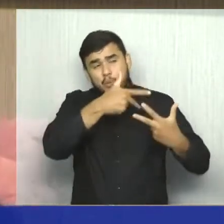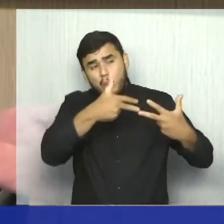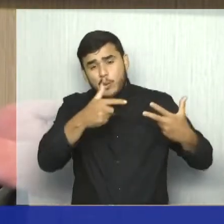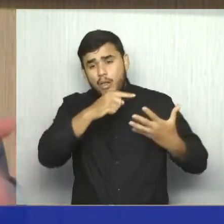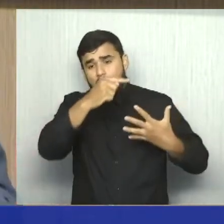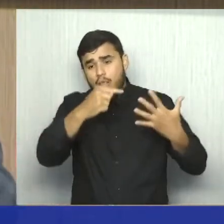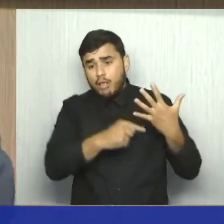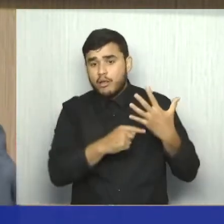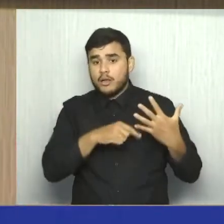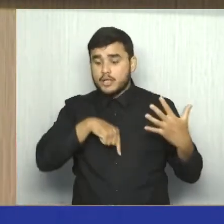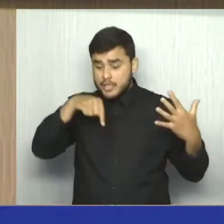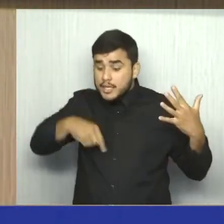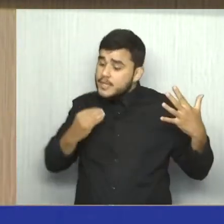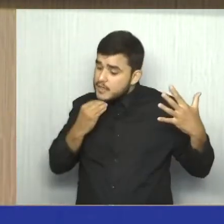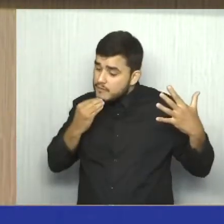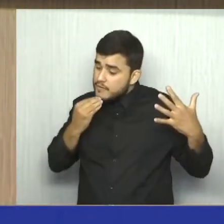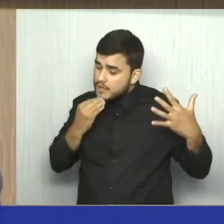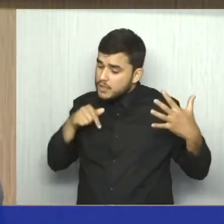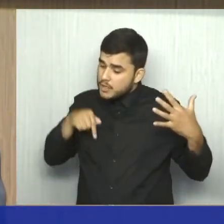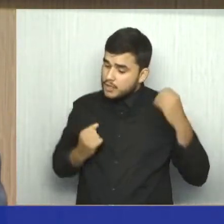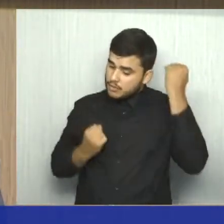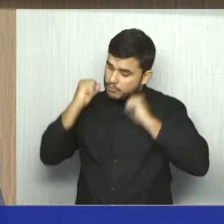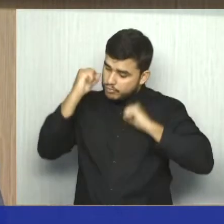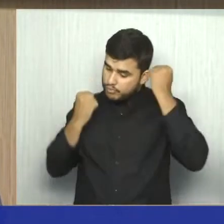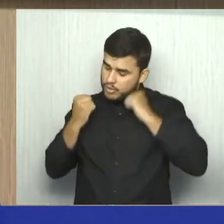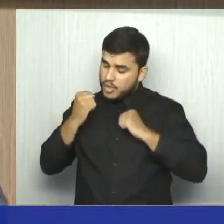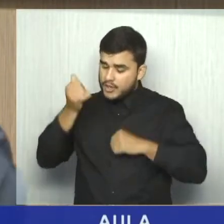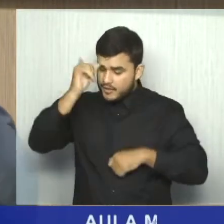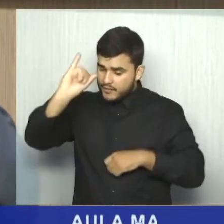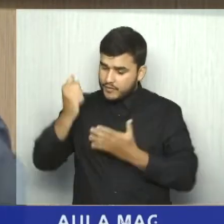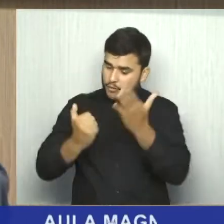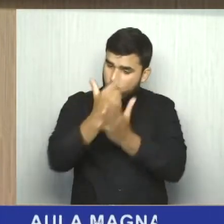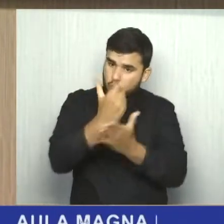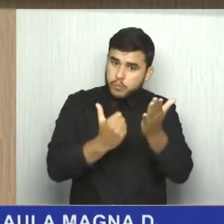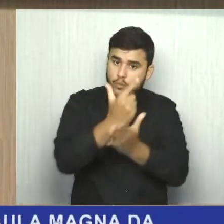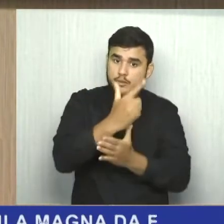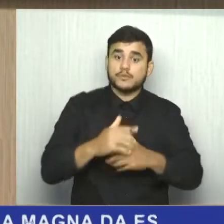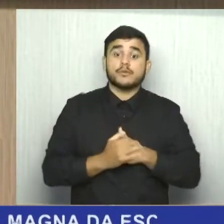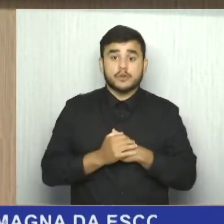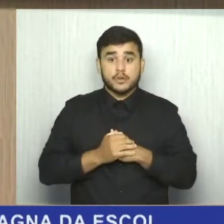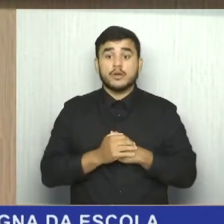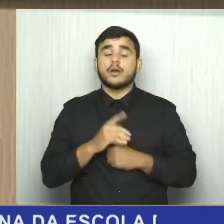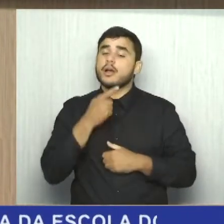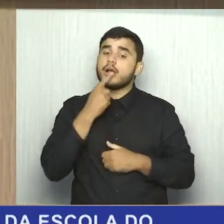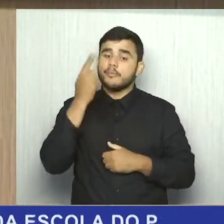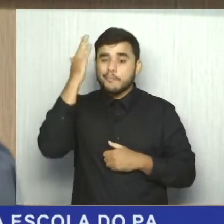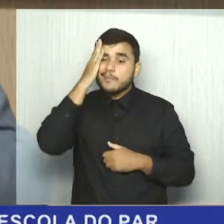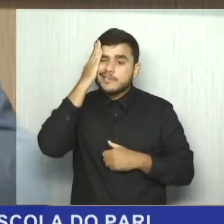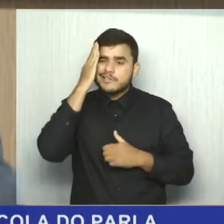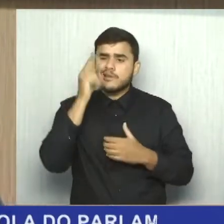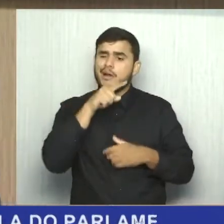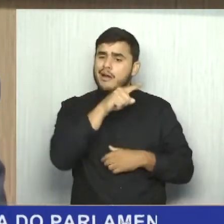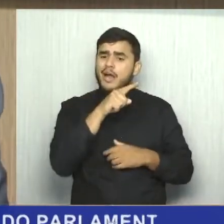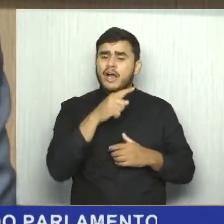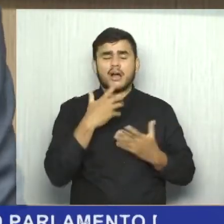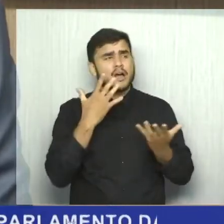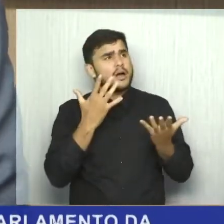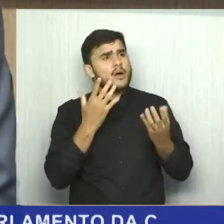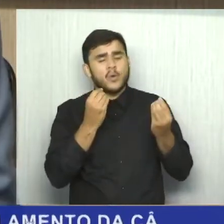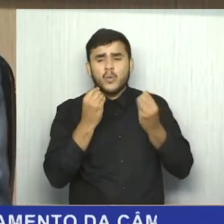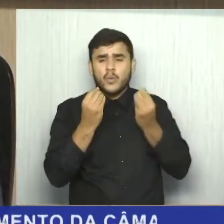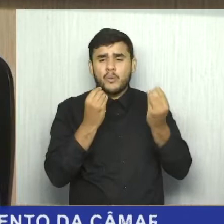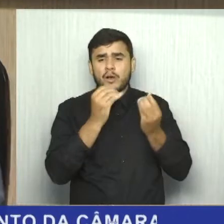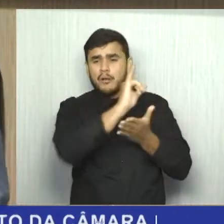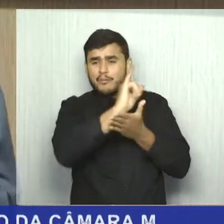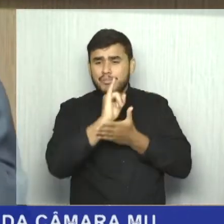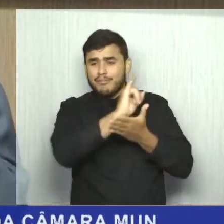cabia uma fábrica de pá, picareta e chá daqui. E assim, todas as coisas. Chamava-se substituição de importações. E aí o Brasil fez isso, para não